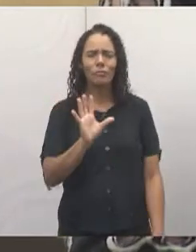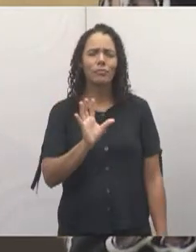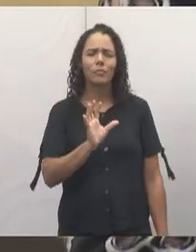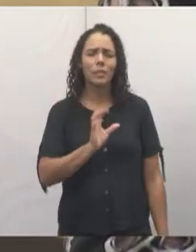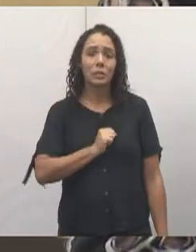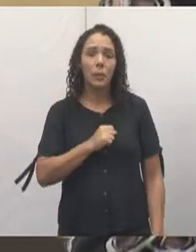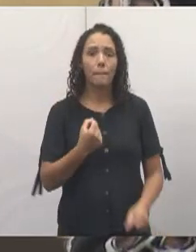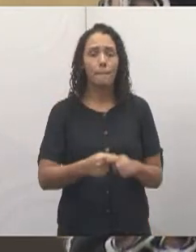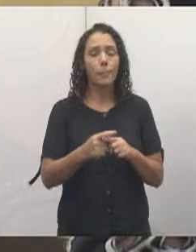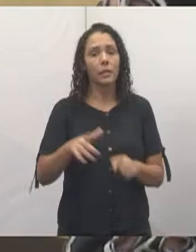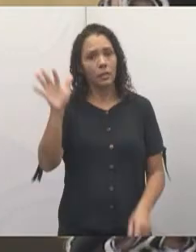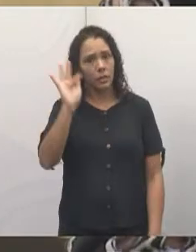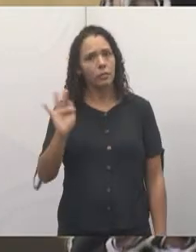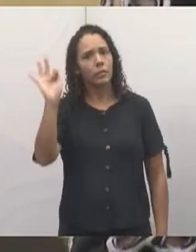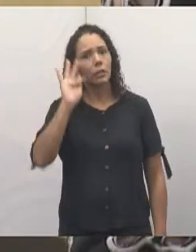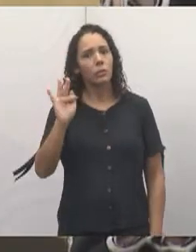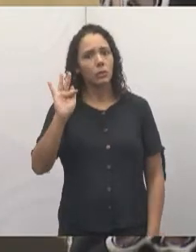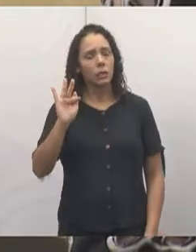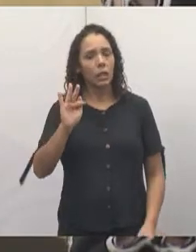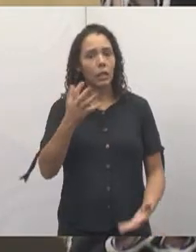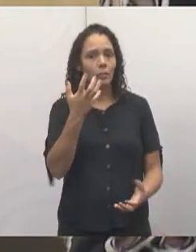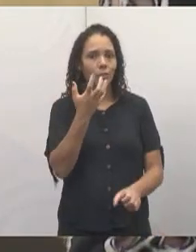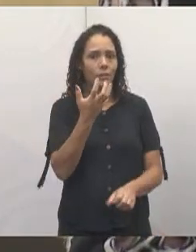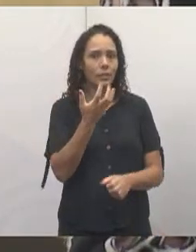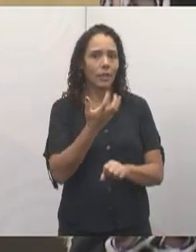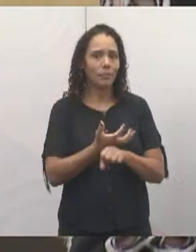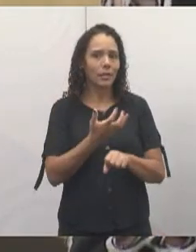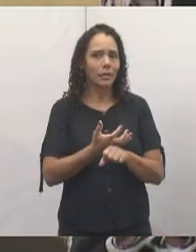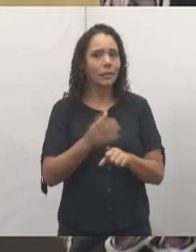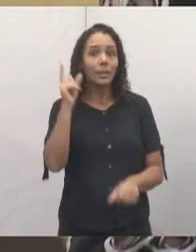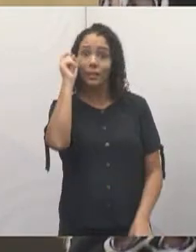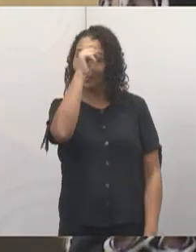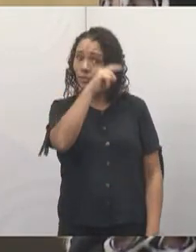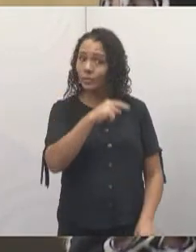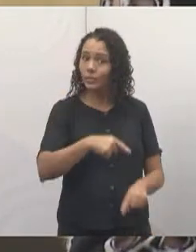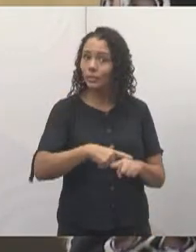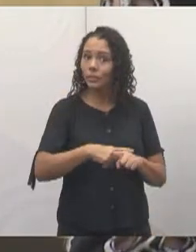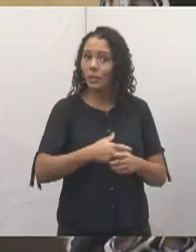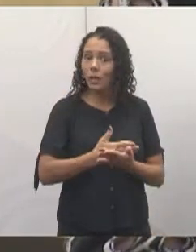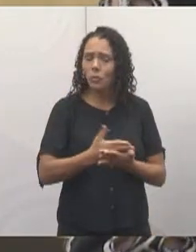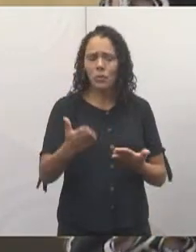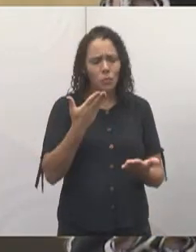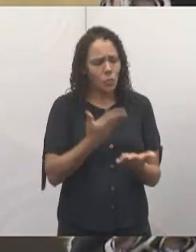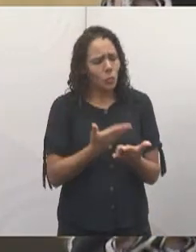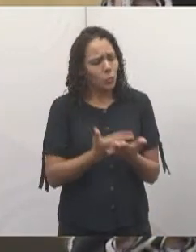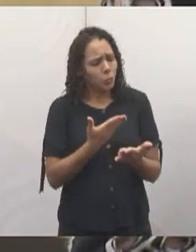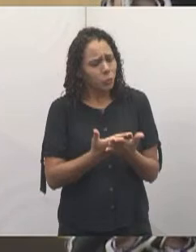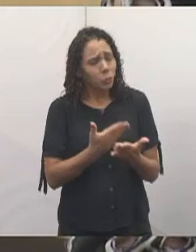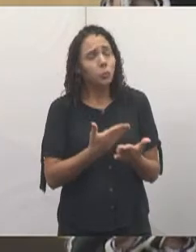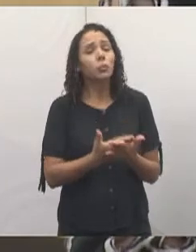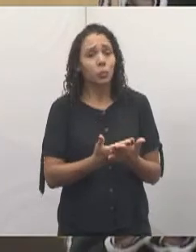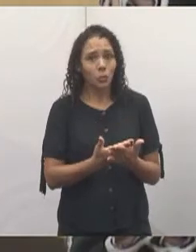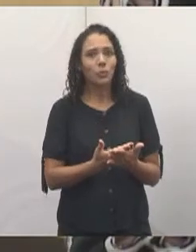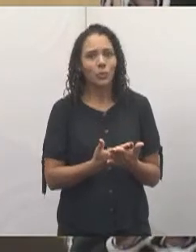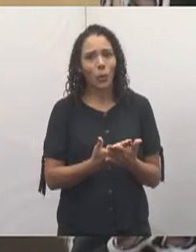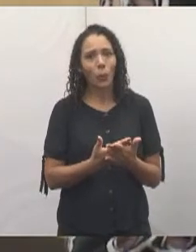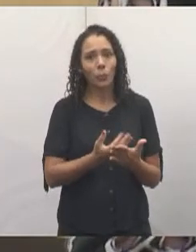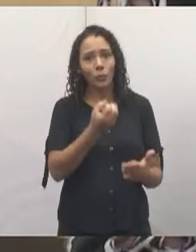tinha até uma certa dificuldade na matéria. E aí comecei a estudar e é muito interessante quando você consegue